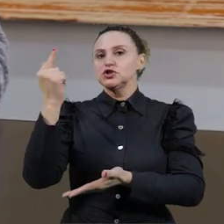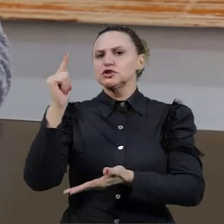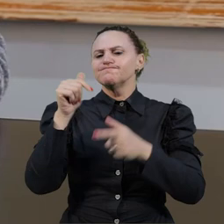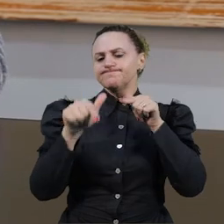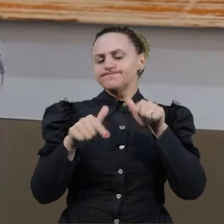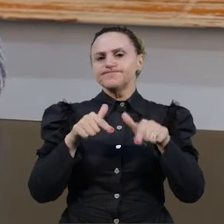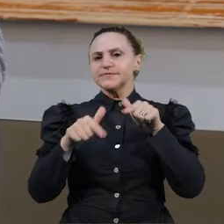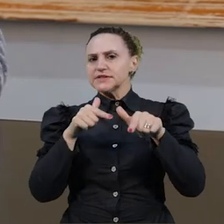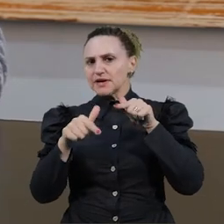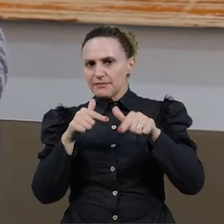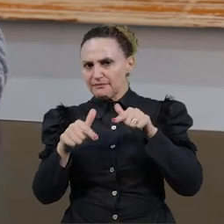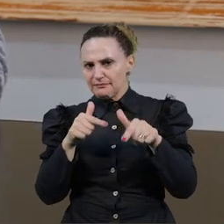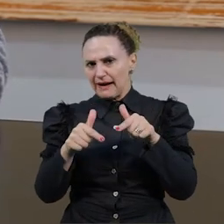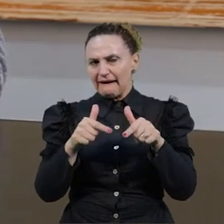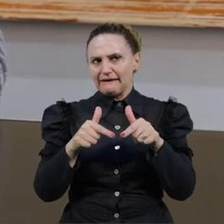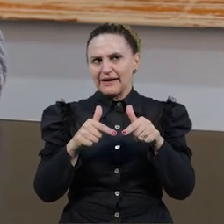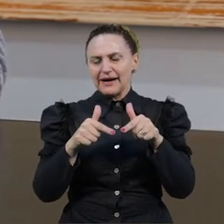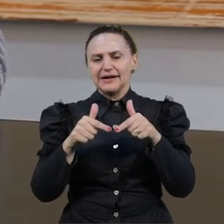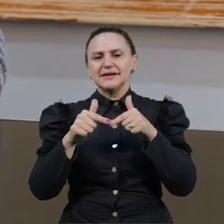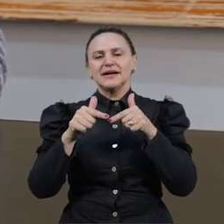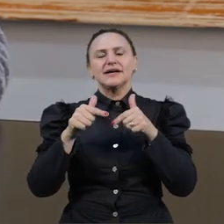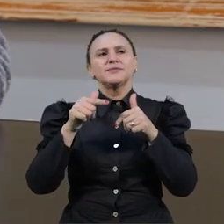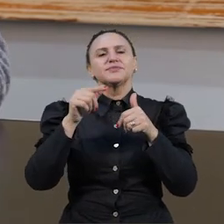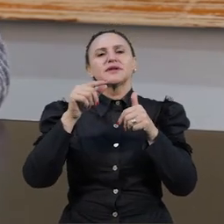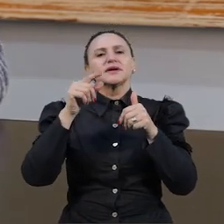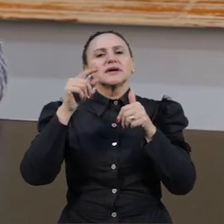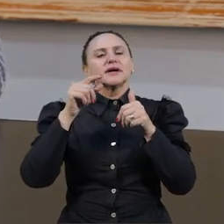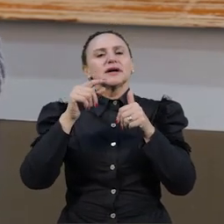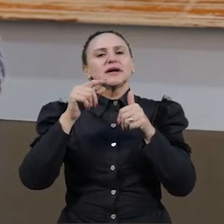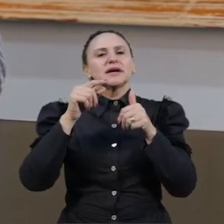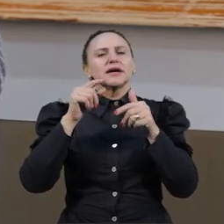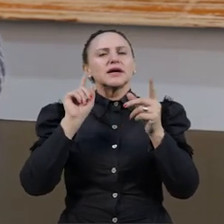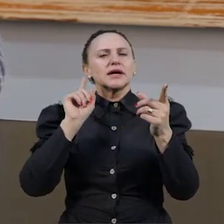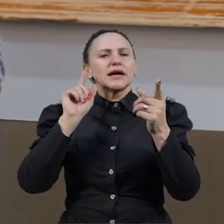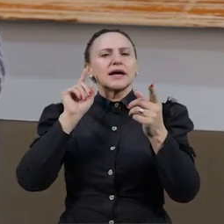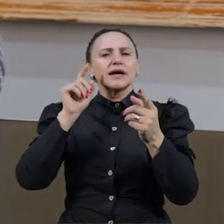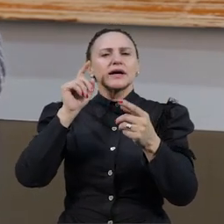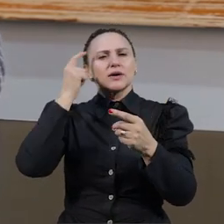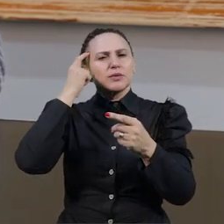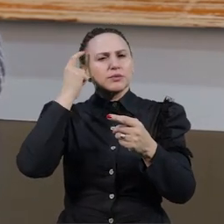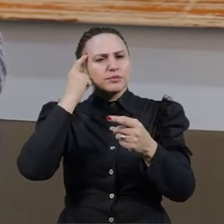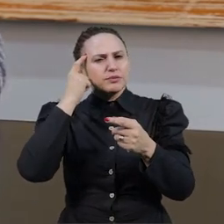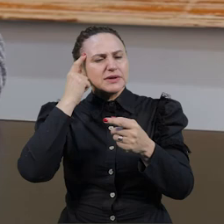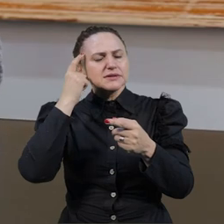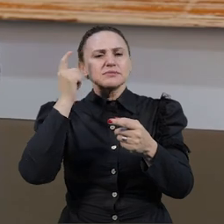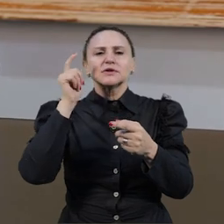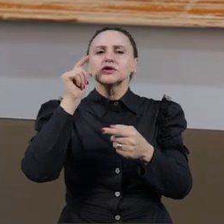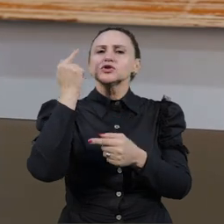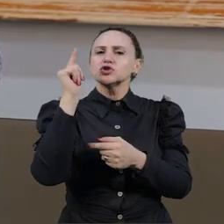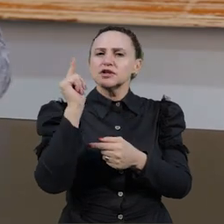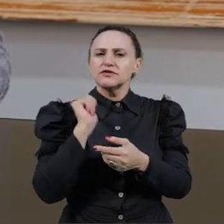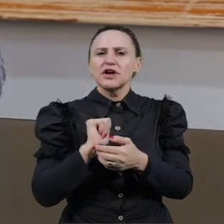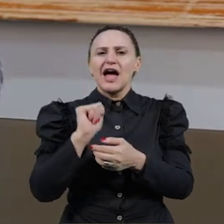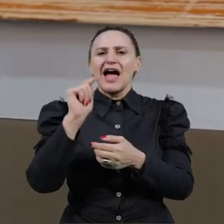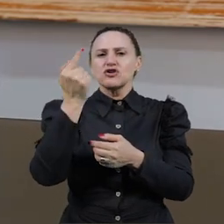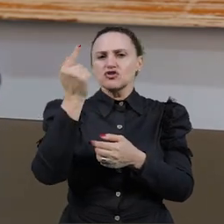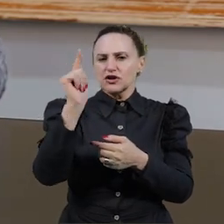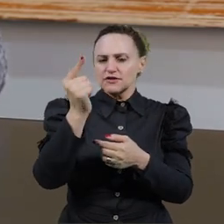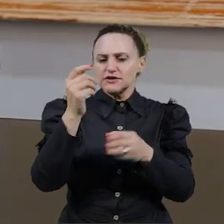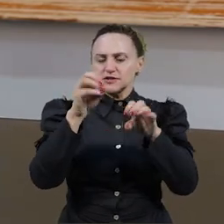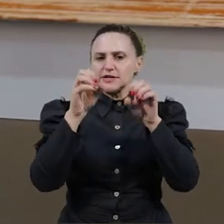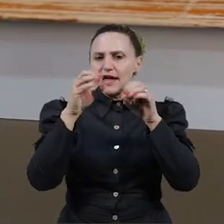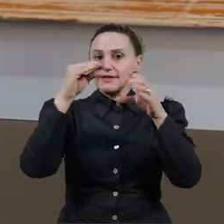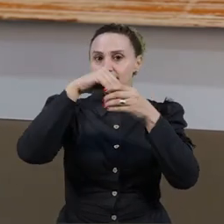trabalharemos as correntes do pensamento geográfico a geografia ensinada na escola o uso de conceitos